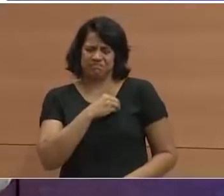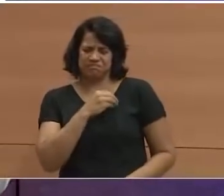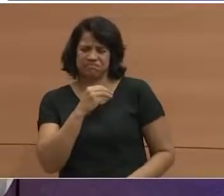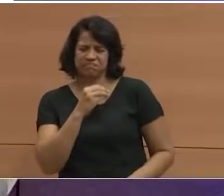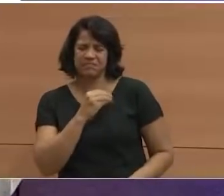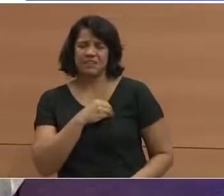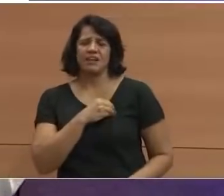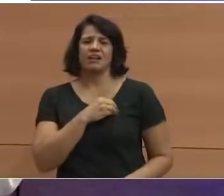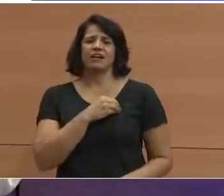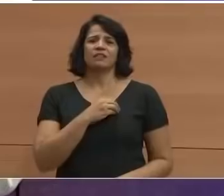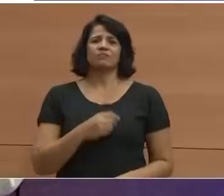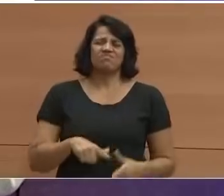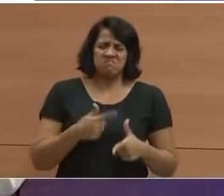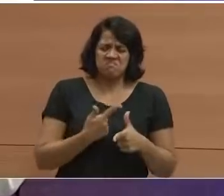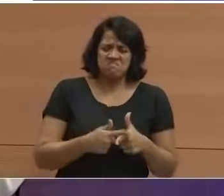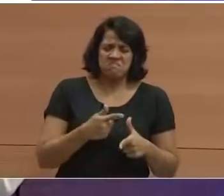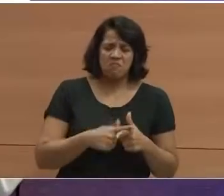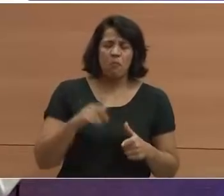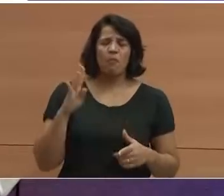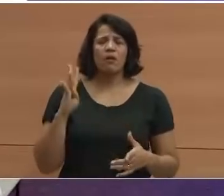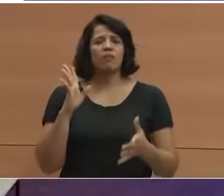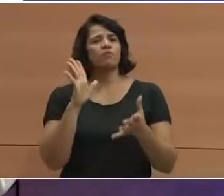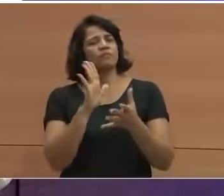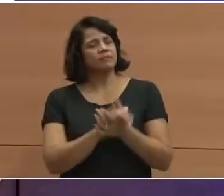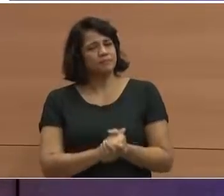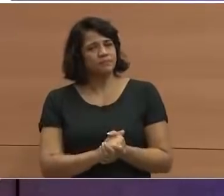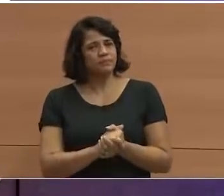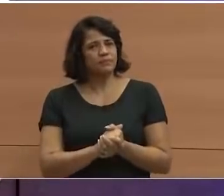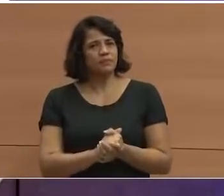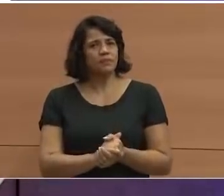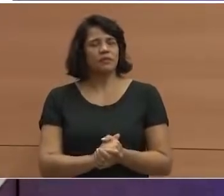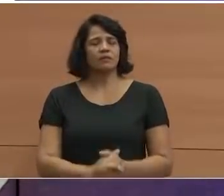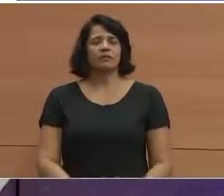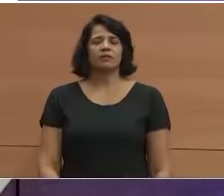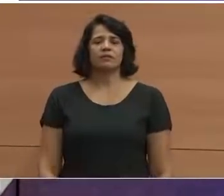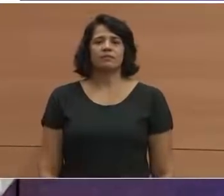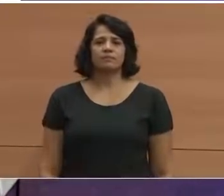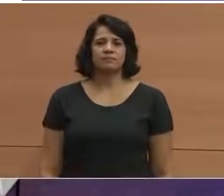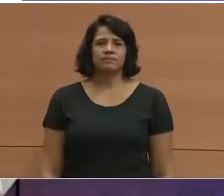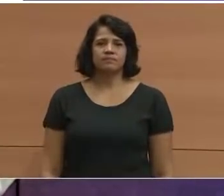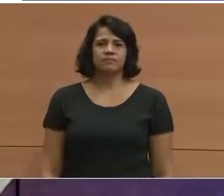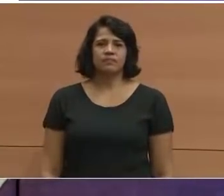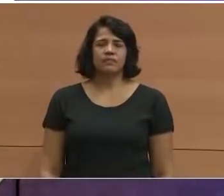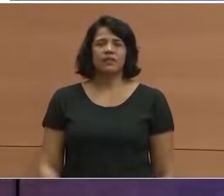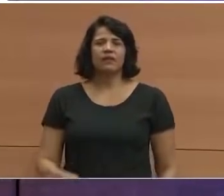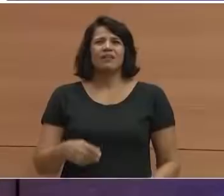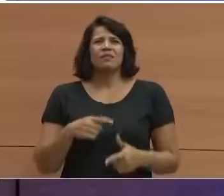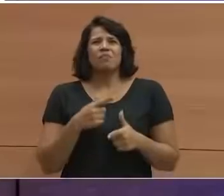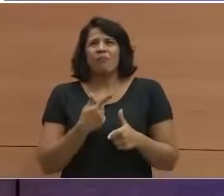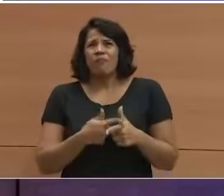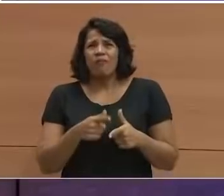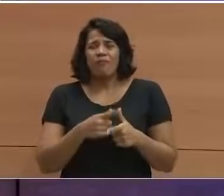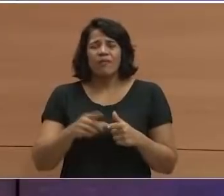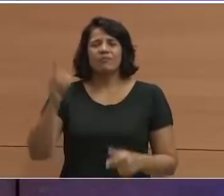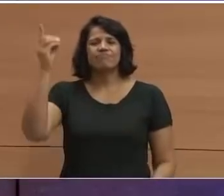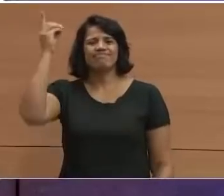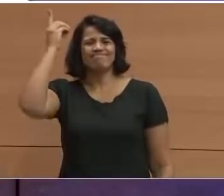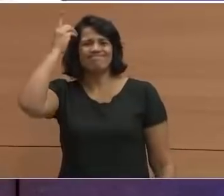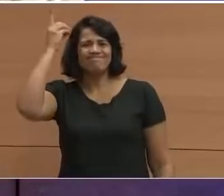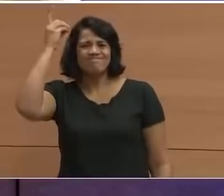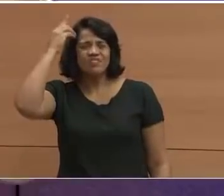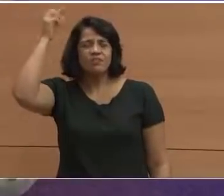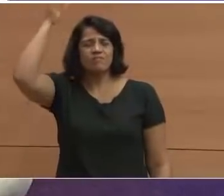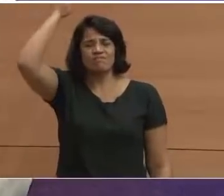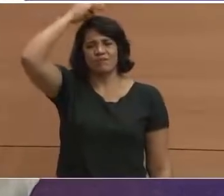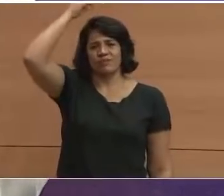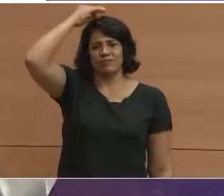ao casamento, e vai até a questão dos dons espirituais. São